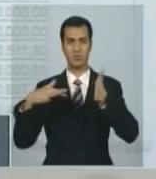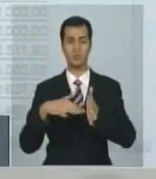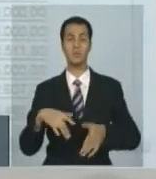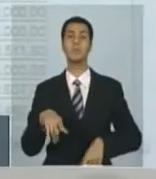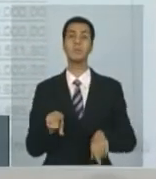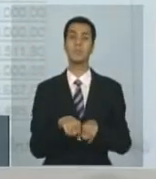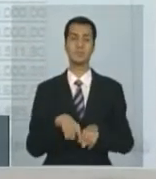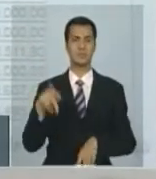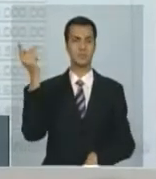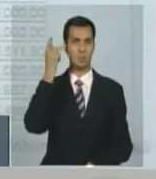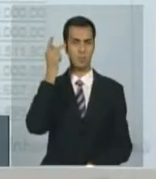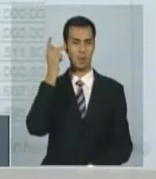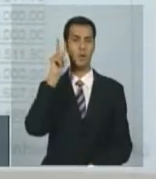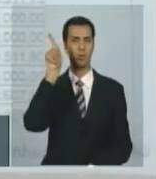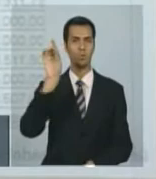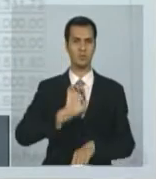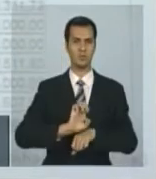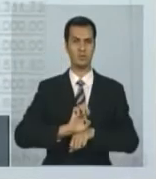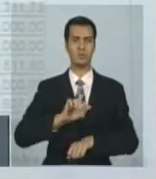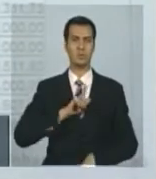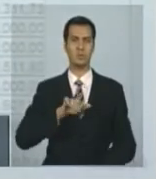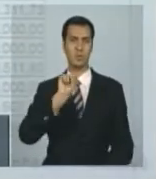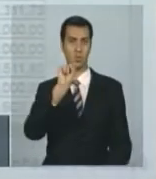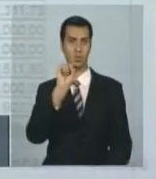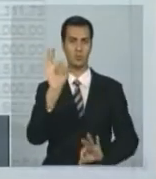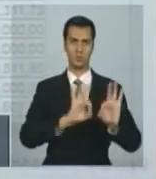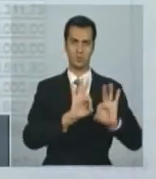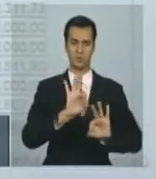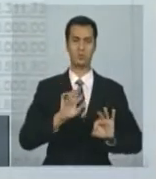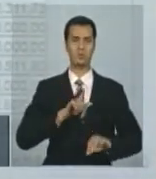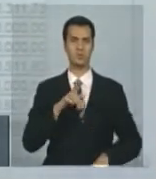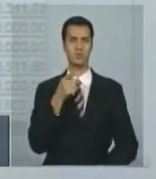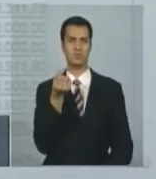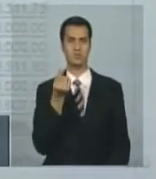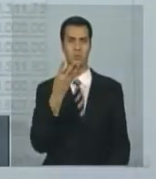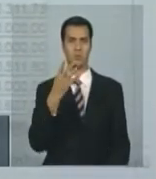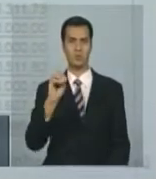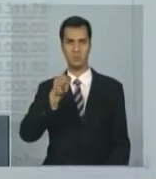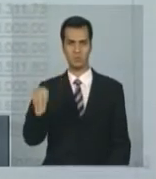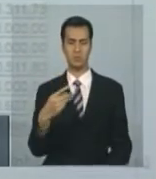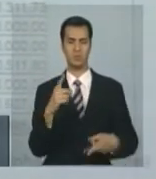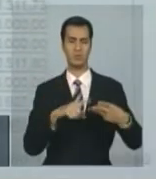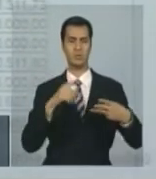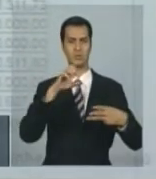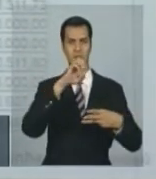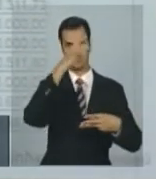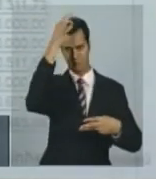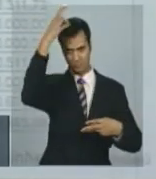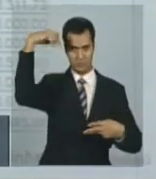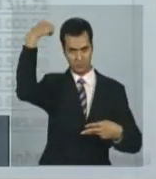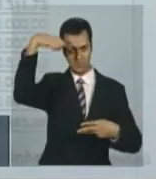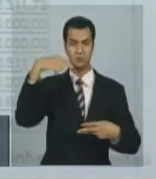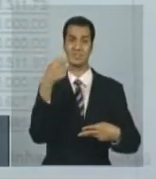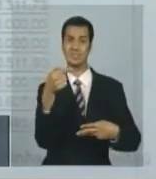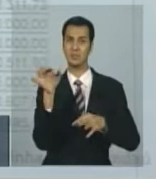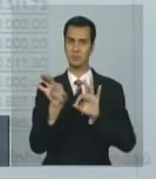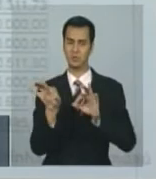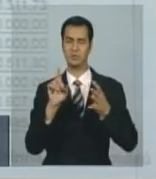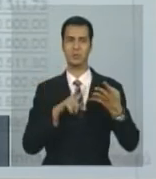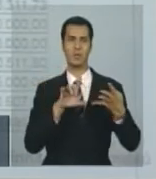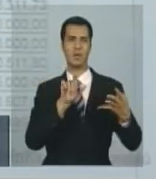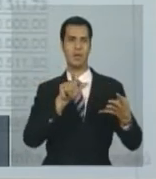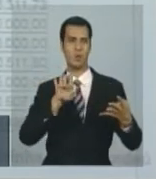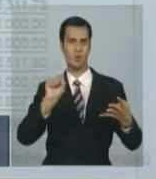8 projetos, atendido também com 40 milhões, o Espírito Santo com 7 projetos, Alagoas com